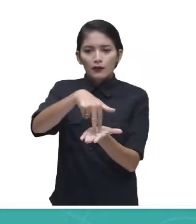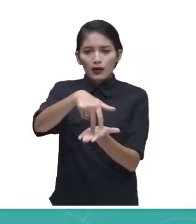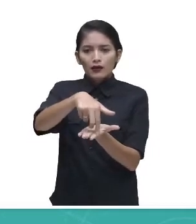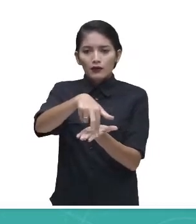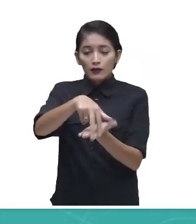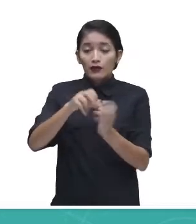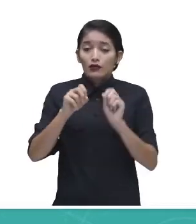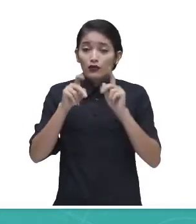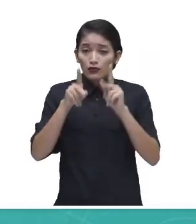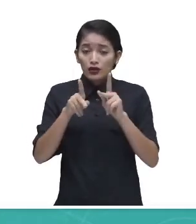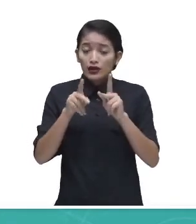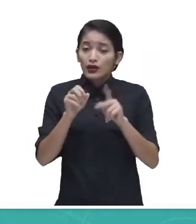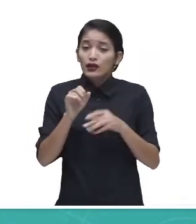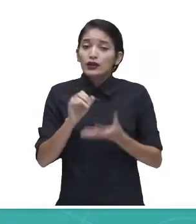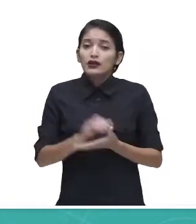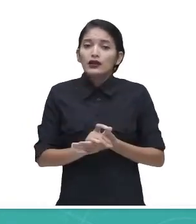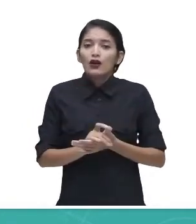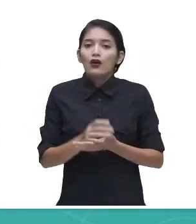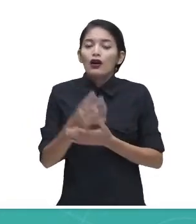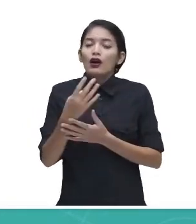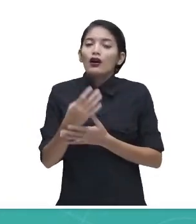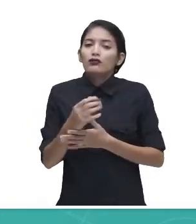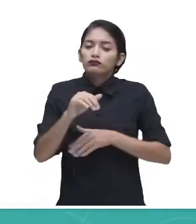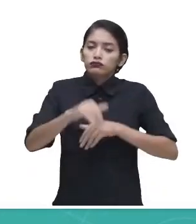Então, andar bípede é uma